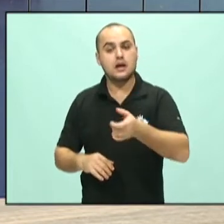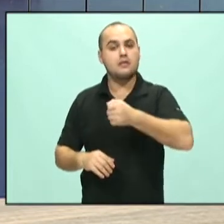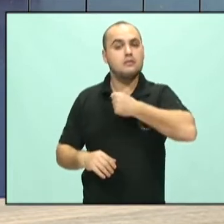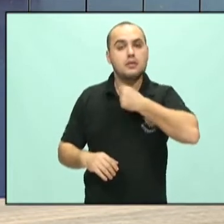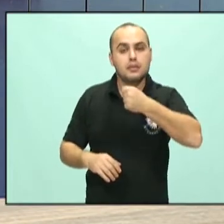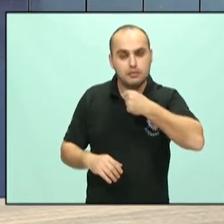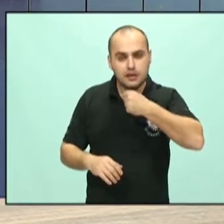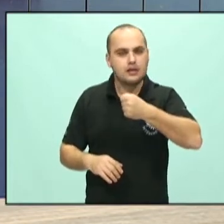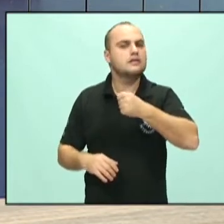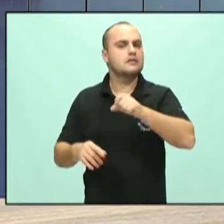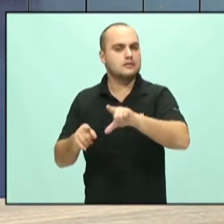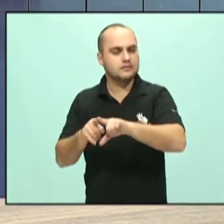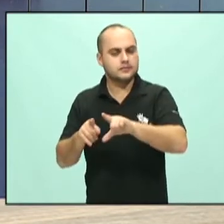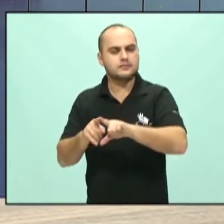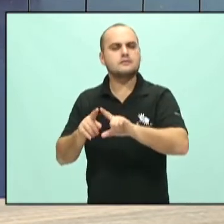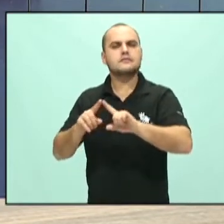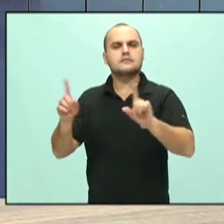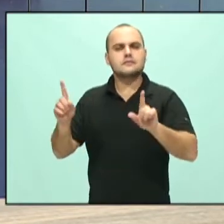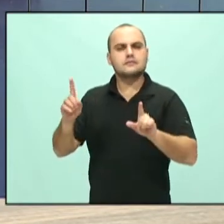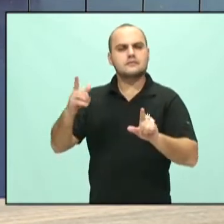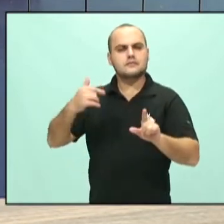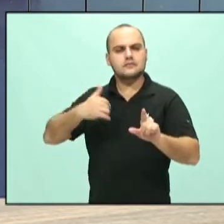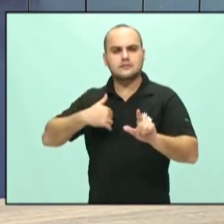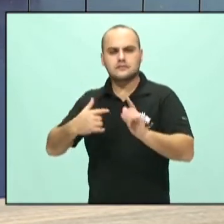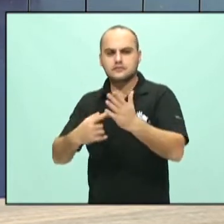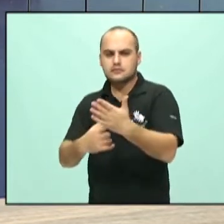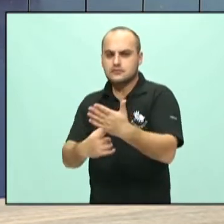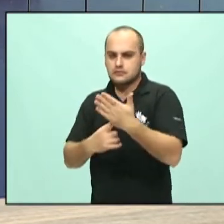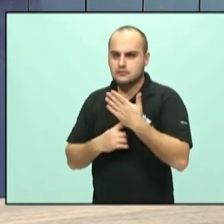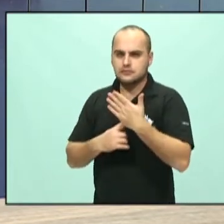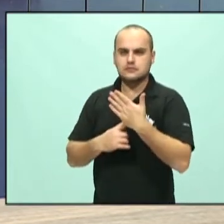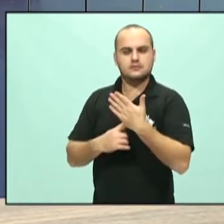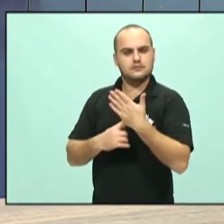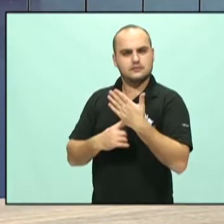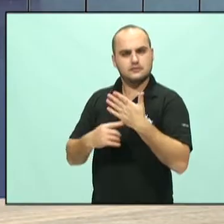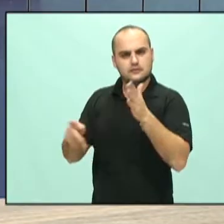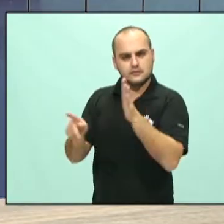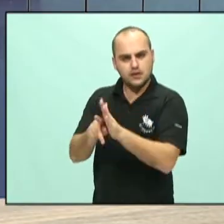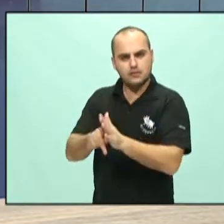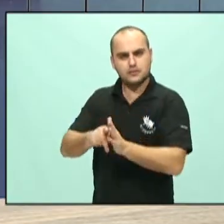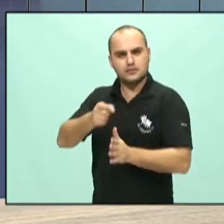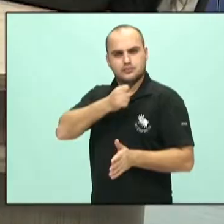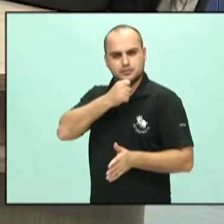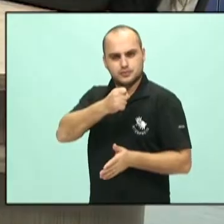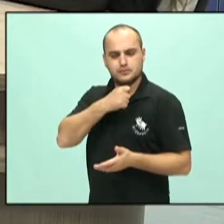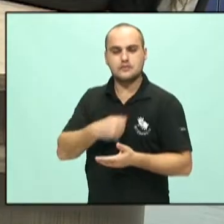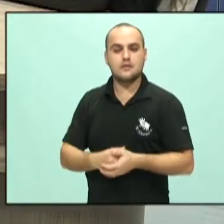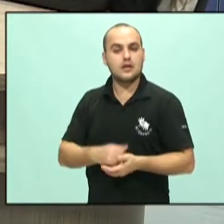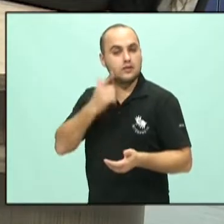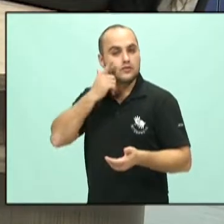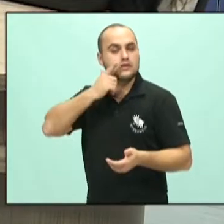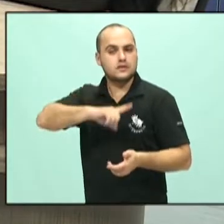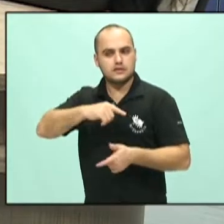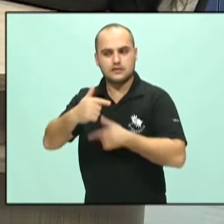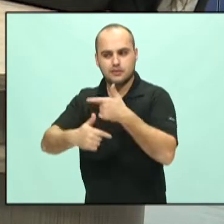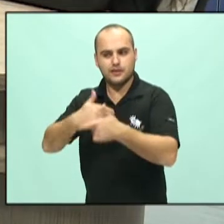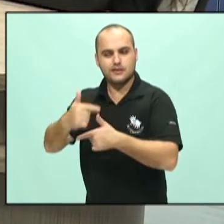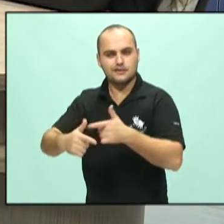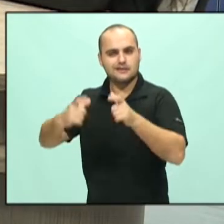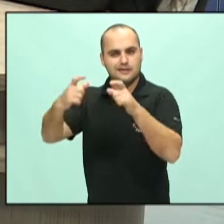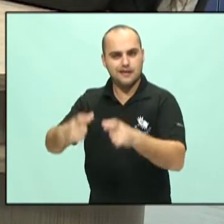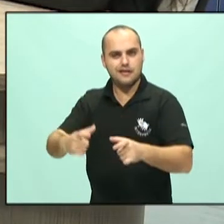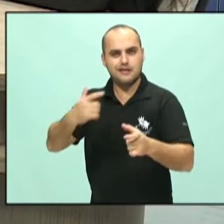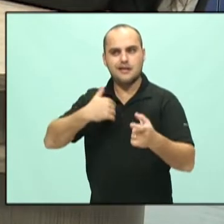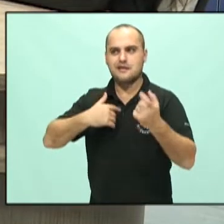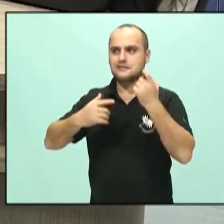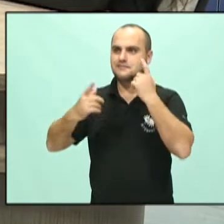foi aparecendo... o audiovisual estava muito em alta na época que eu fazia jornalismo. Então, eu acabei conseguindo trabalho na área que me despertou.